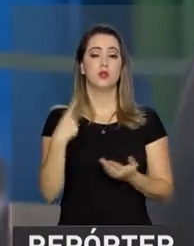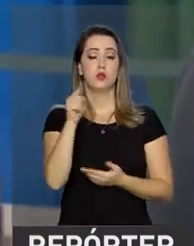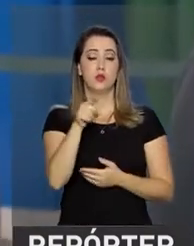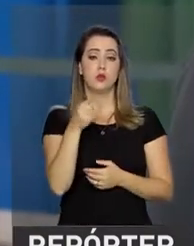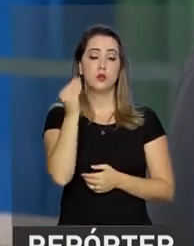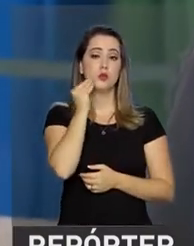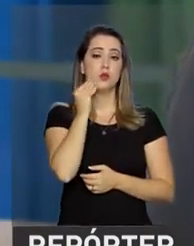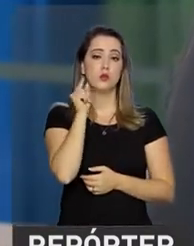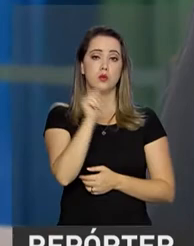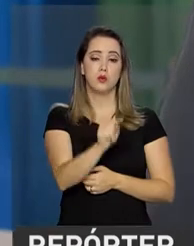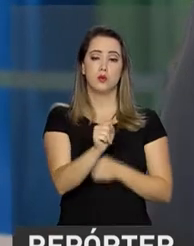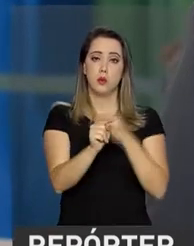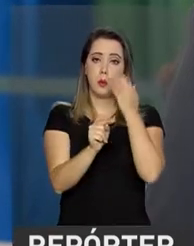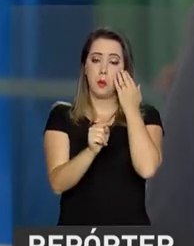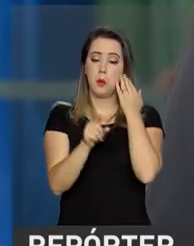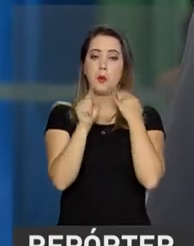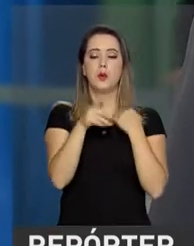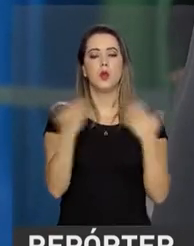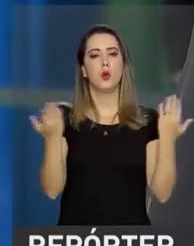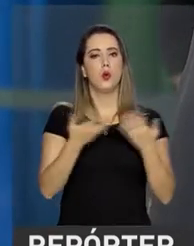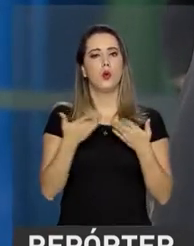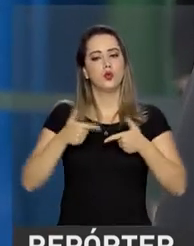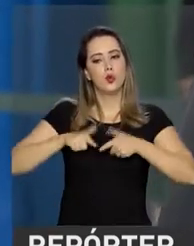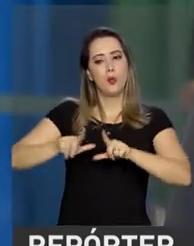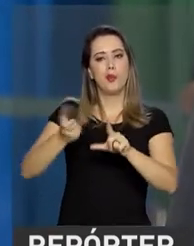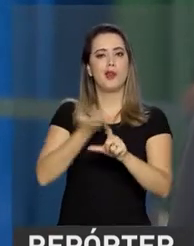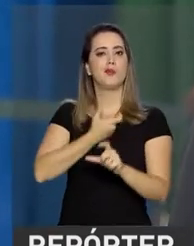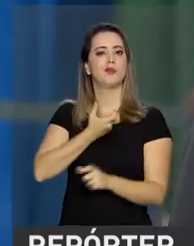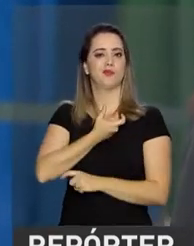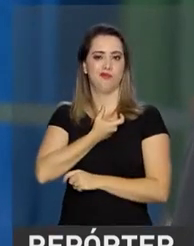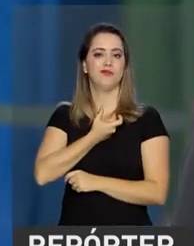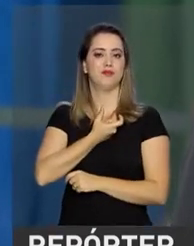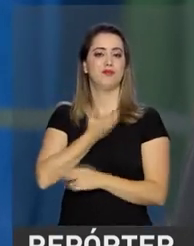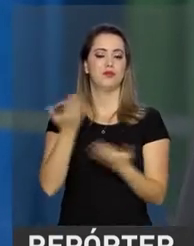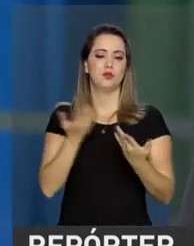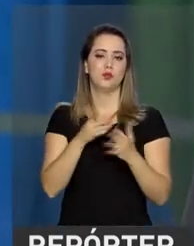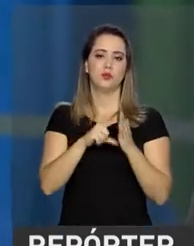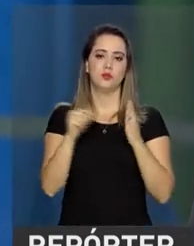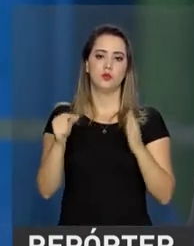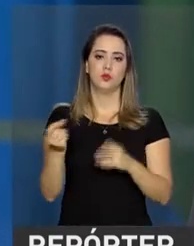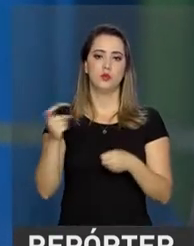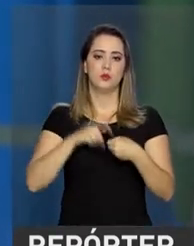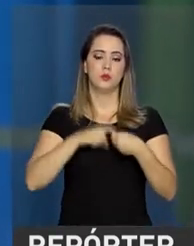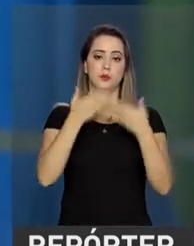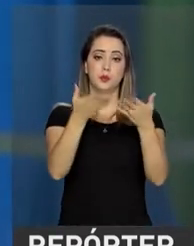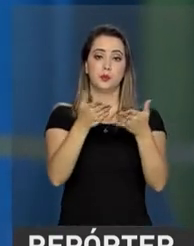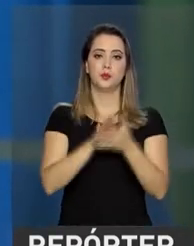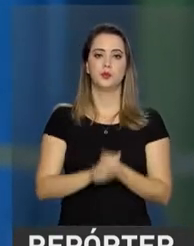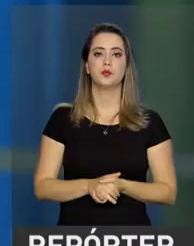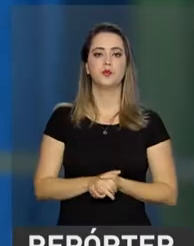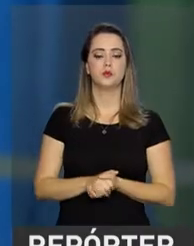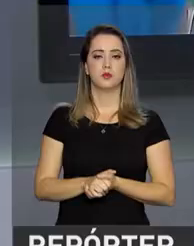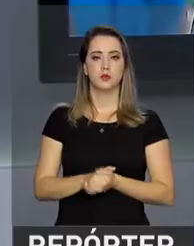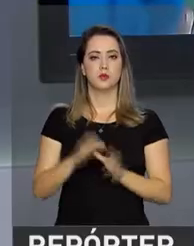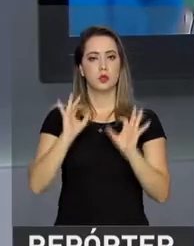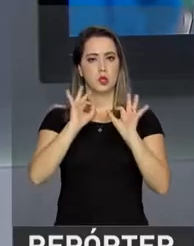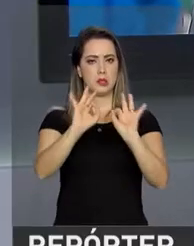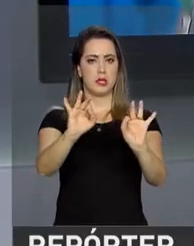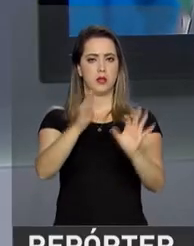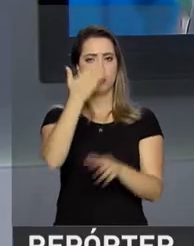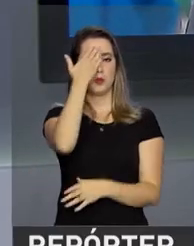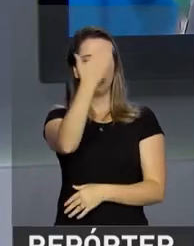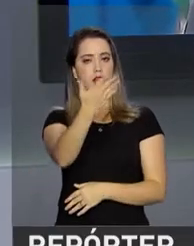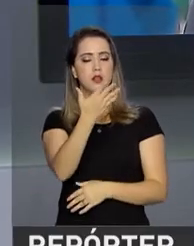das experiências que vão ser homenageadas nesta tarde aqui no Palácio do Planalto. Eu volto com você no estúdio, Roberto. Está certo, Paulo.